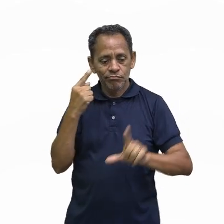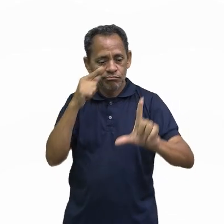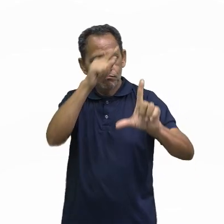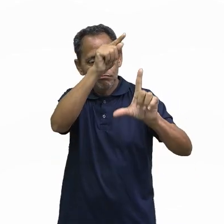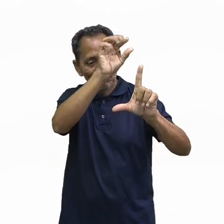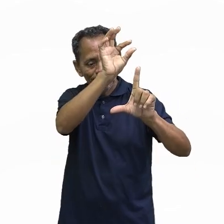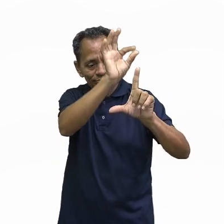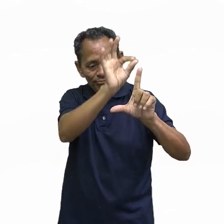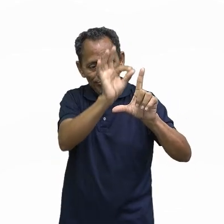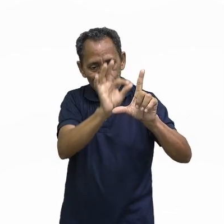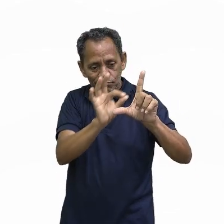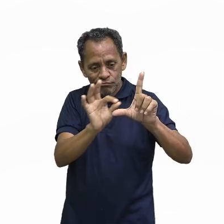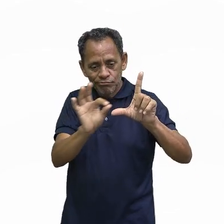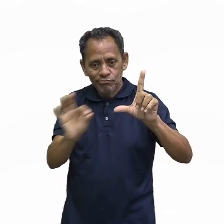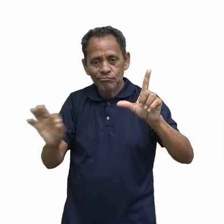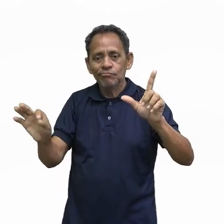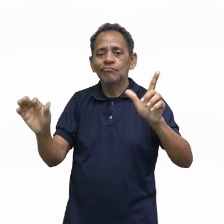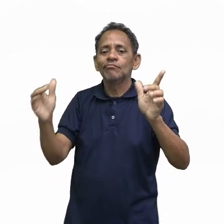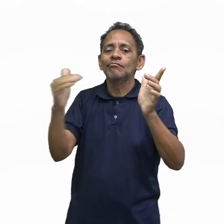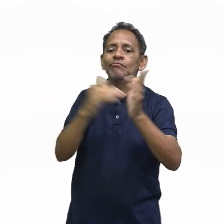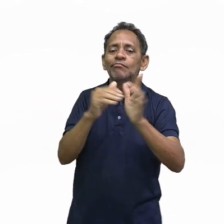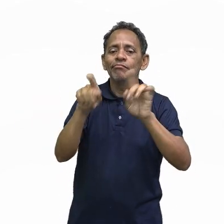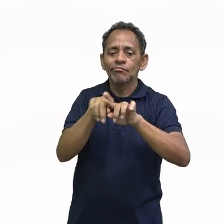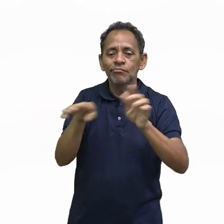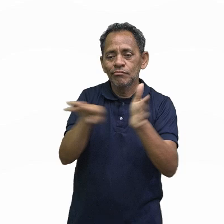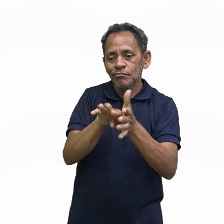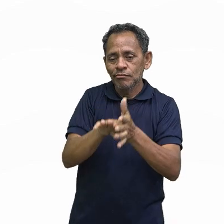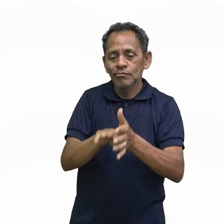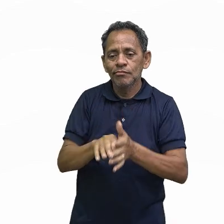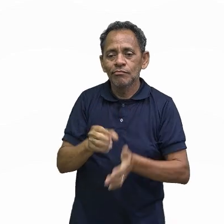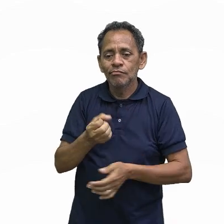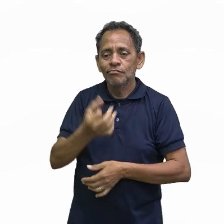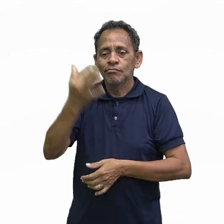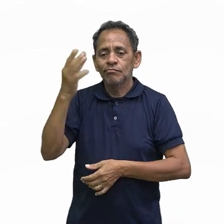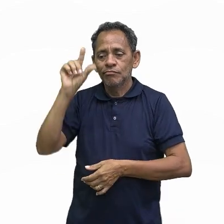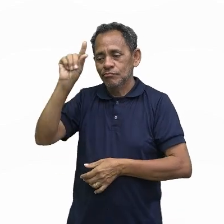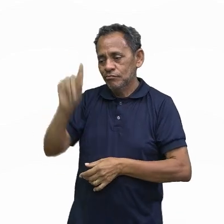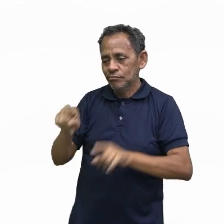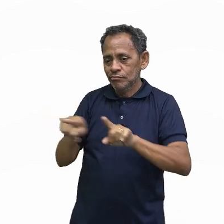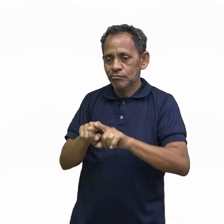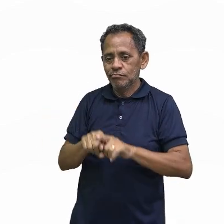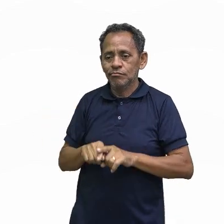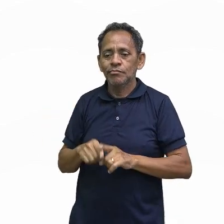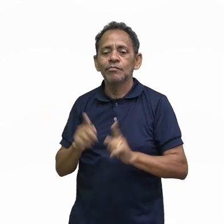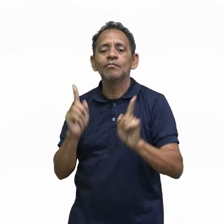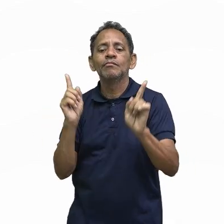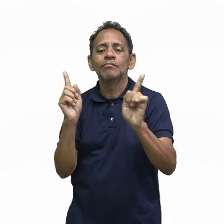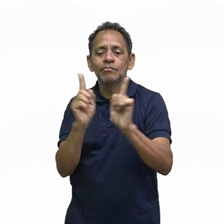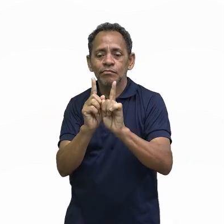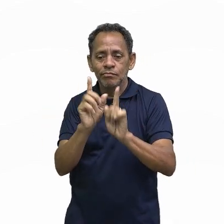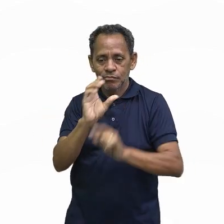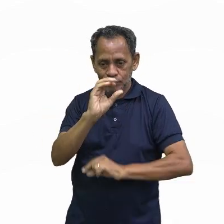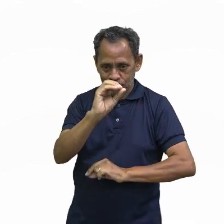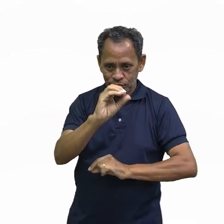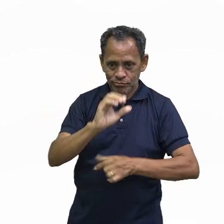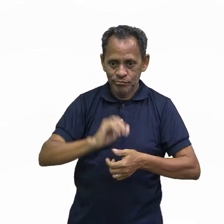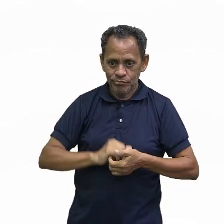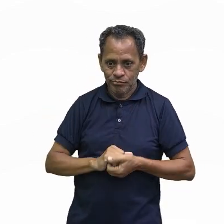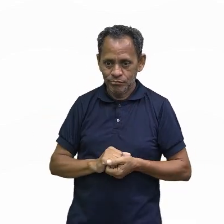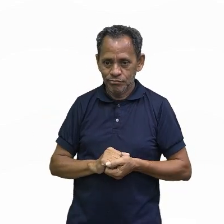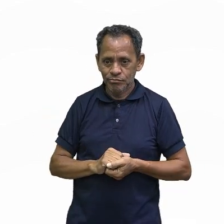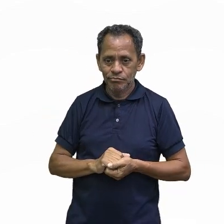até a gente chegar ali numa quantidade tão ínfima, né, que a gente acaba aproximando a zero, tá bom? Então aí